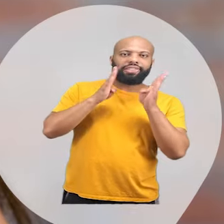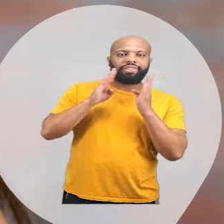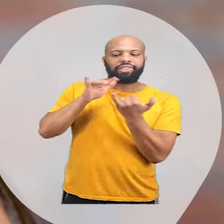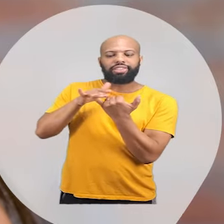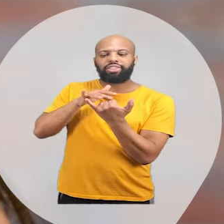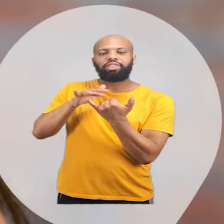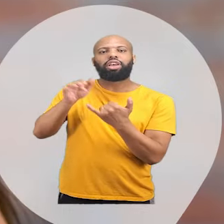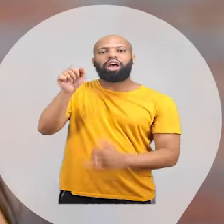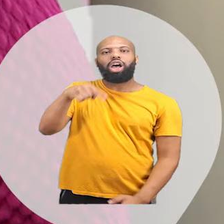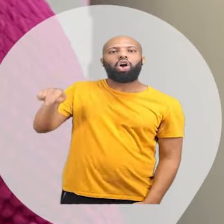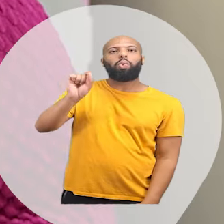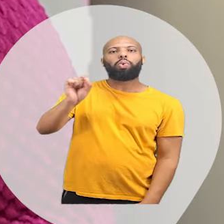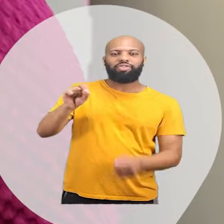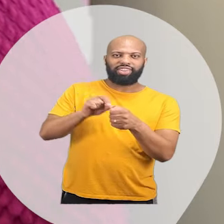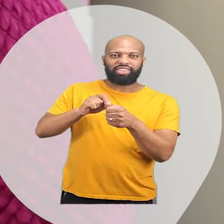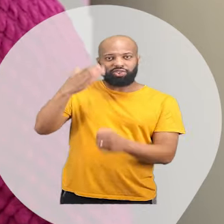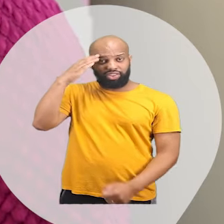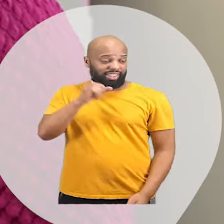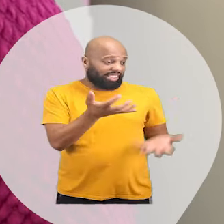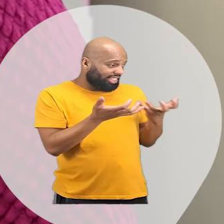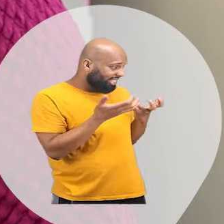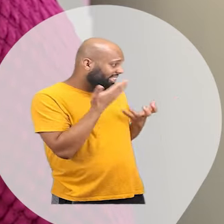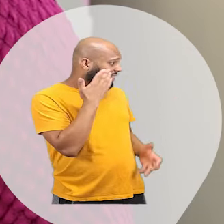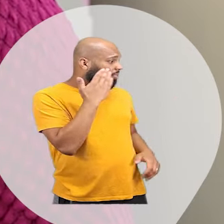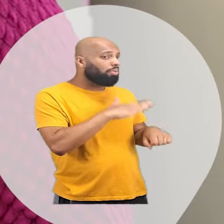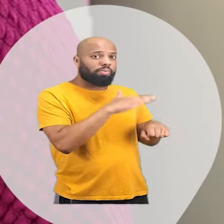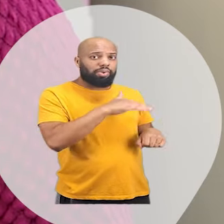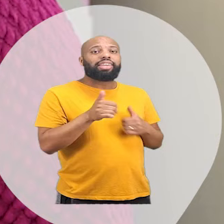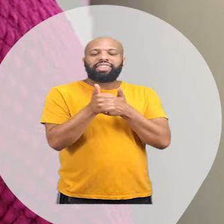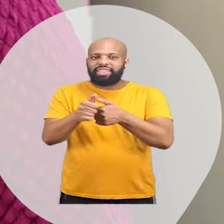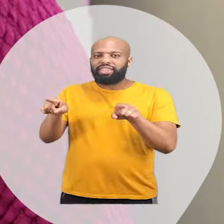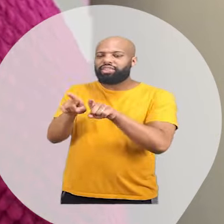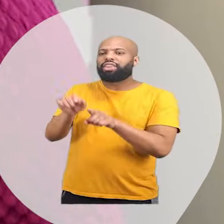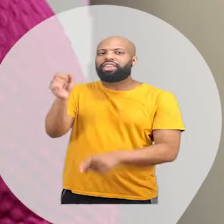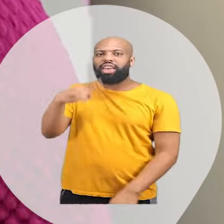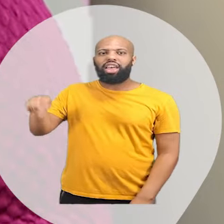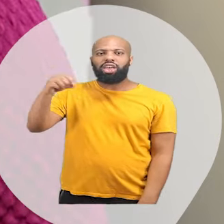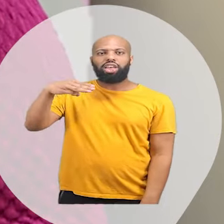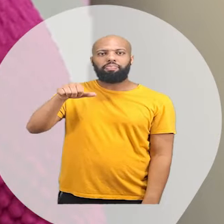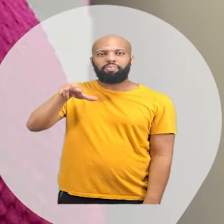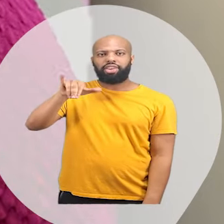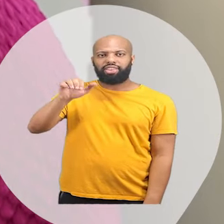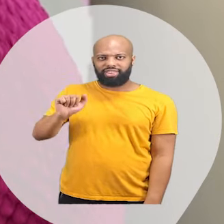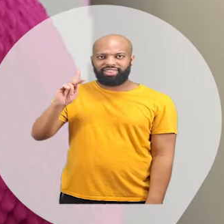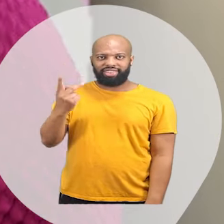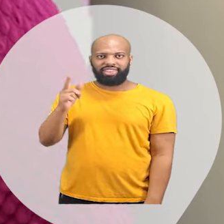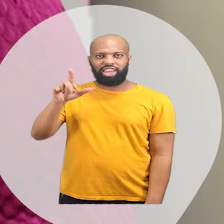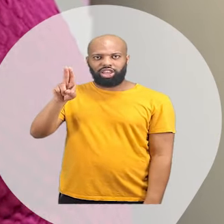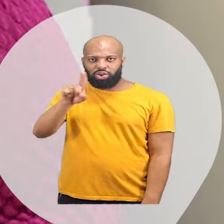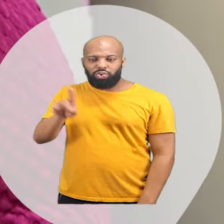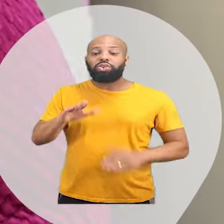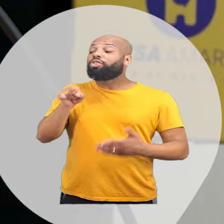arroba o que fazer Curitiba e quem quiser conhecer mais A Mariá também pode te seguir E aí